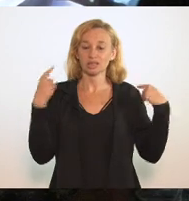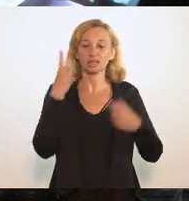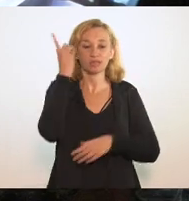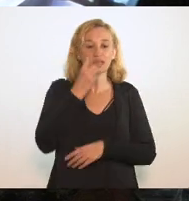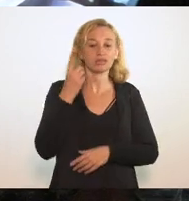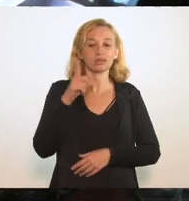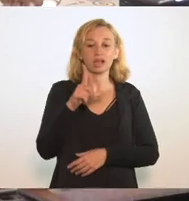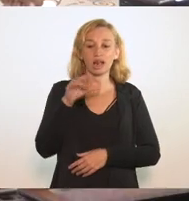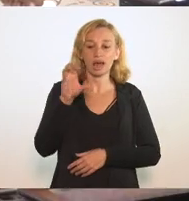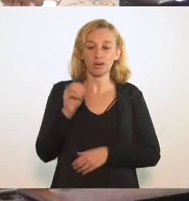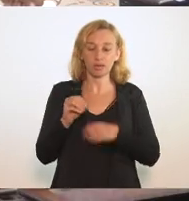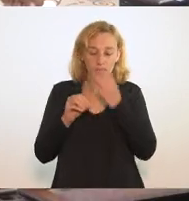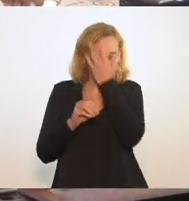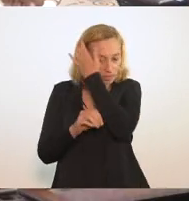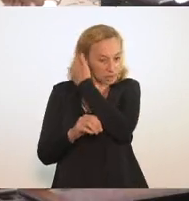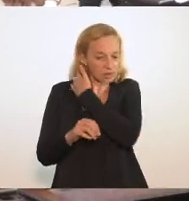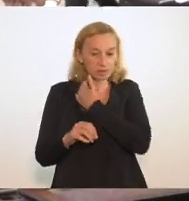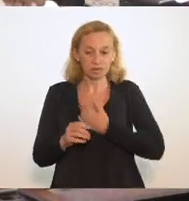Vieira.